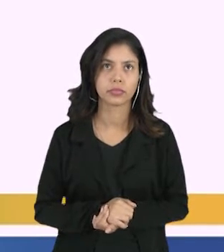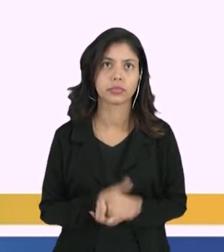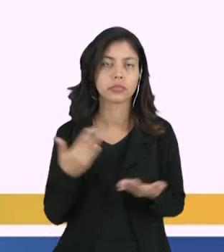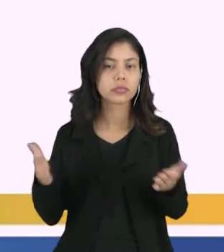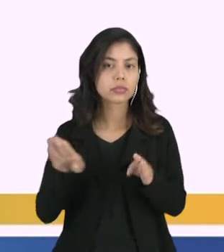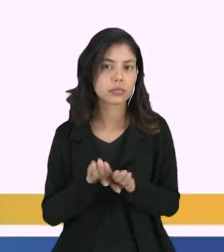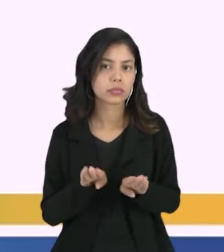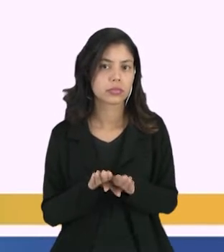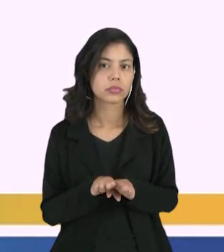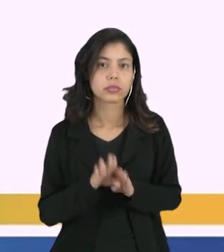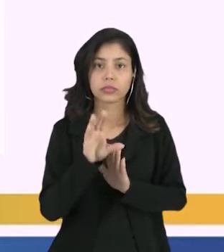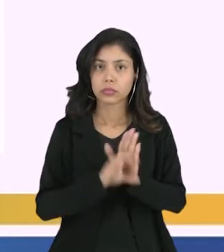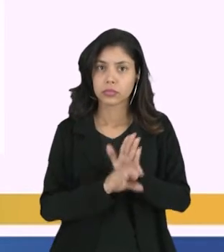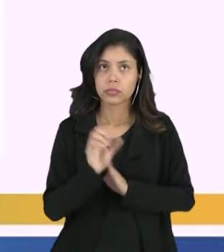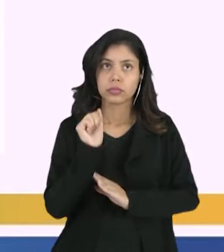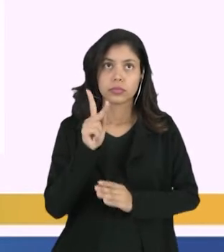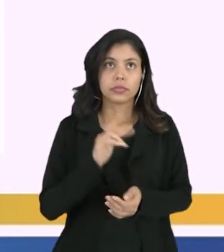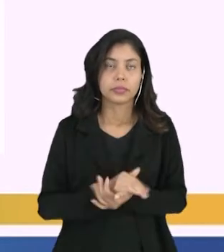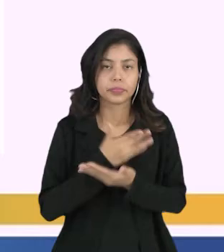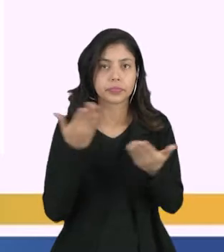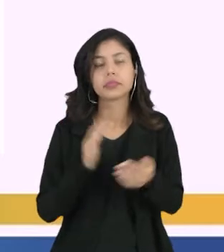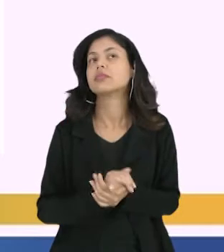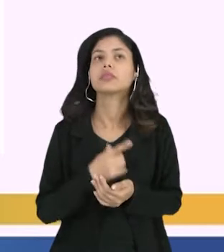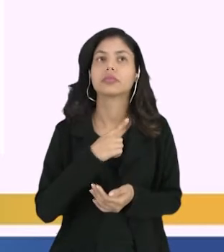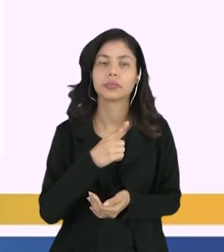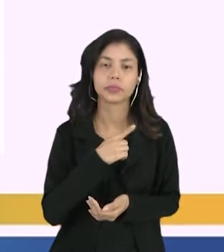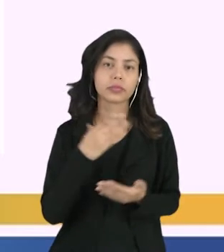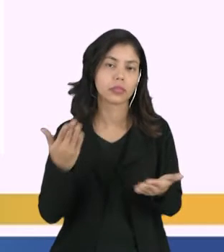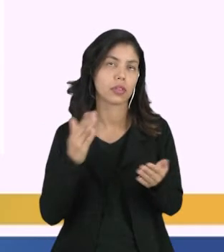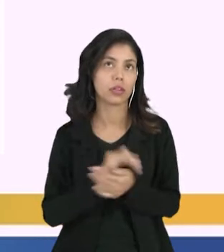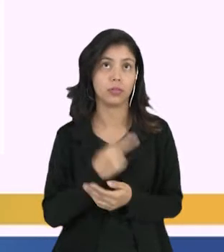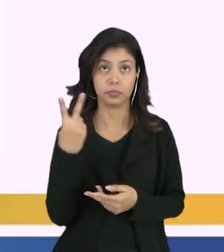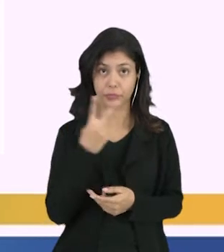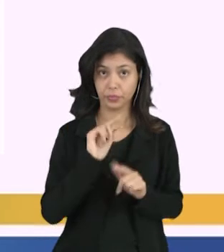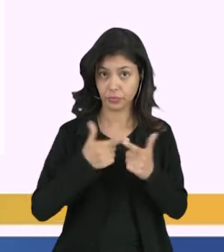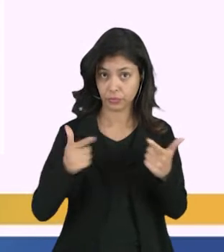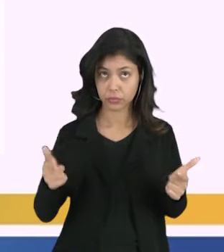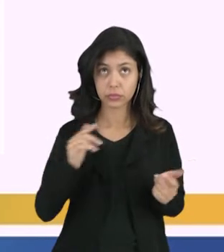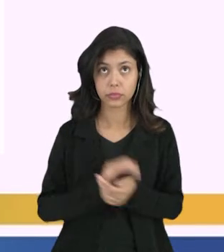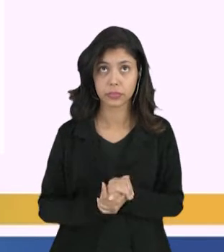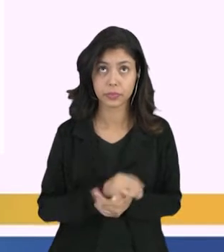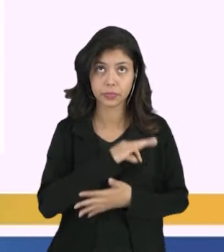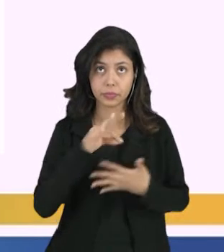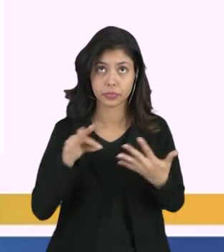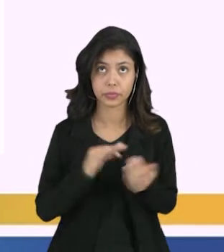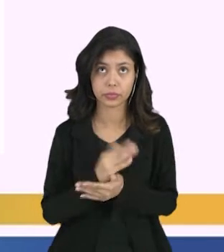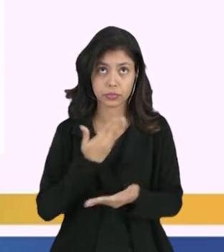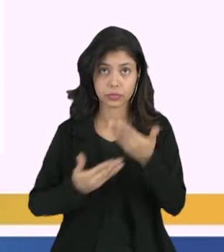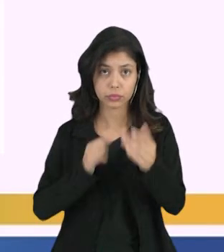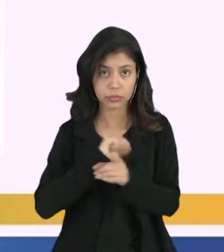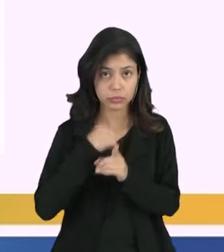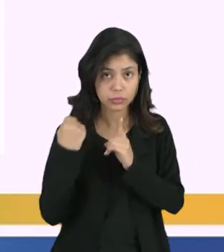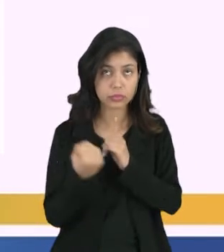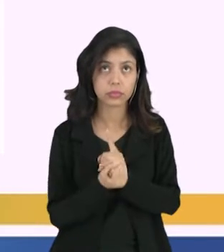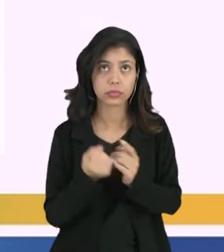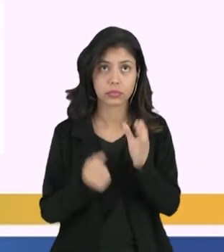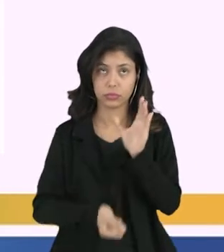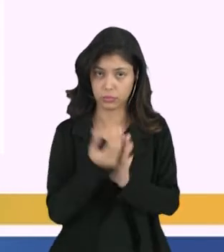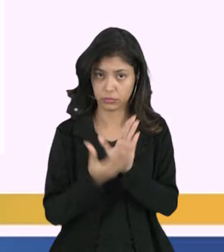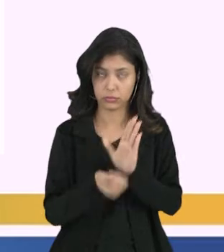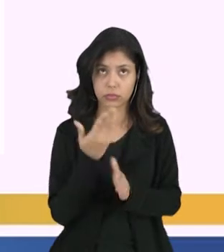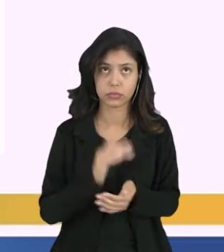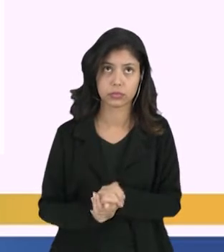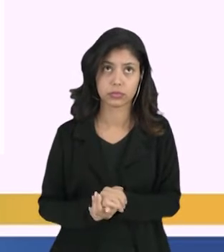né? Também aí um conceito, ok, pessoal? Então, há dois tipos, grandes tipos de relações